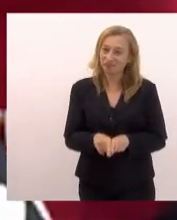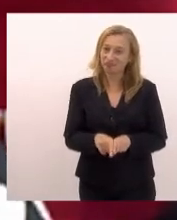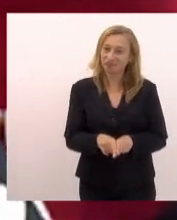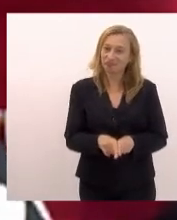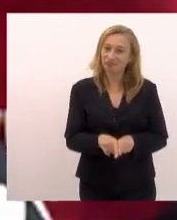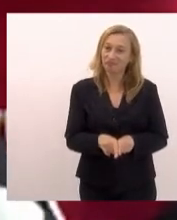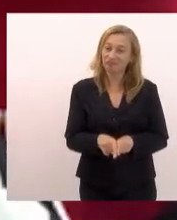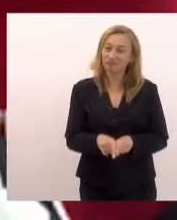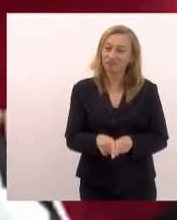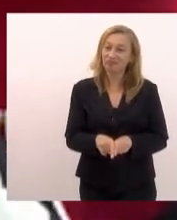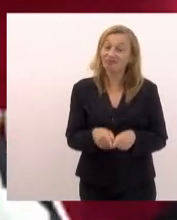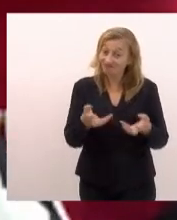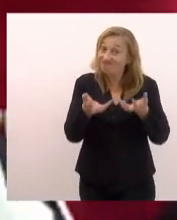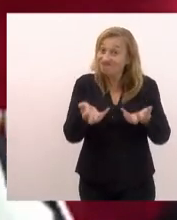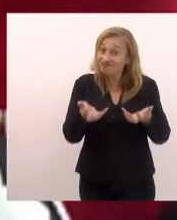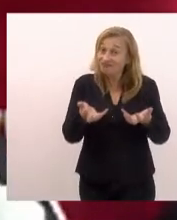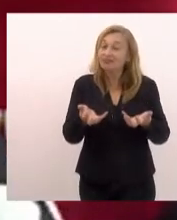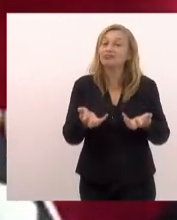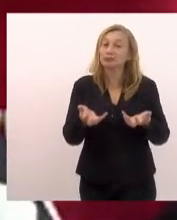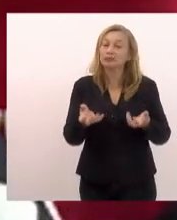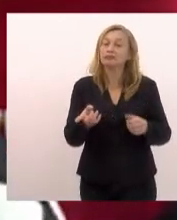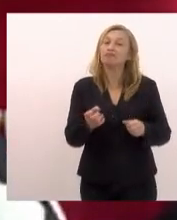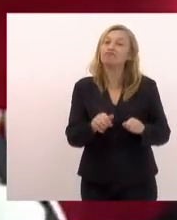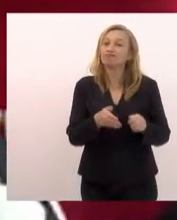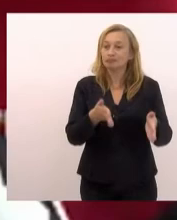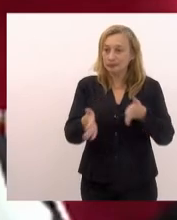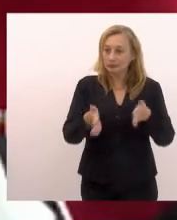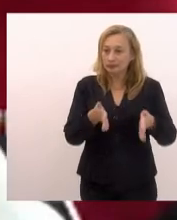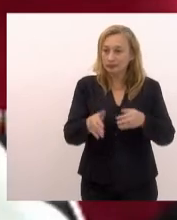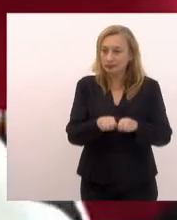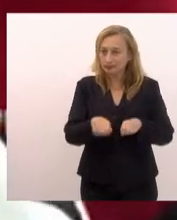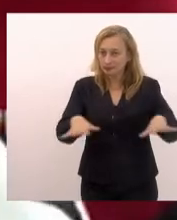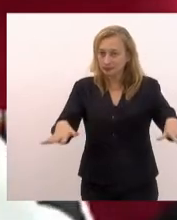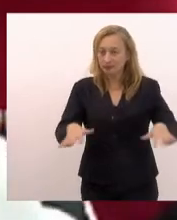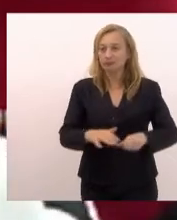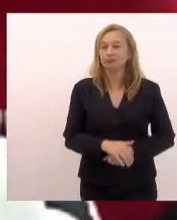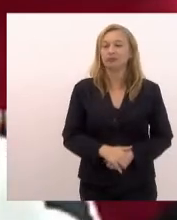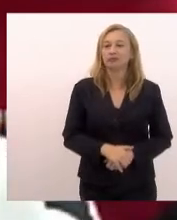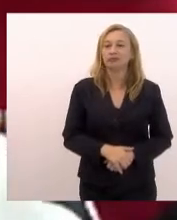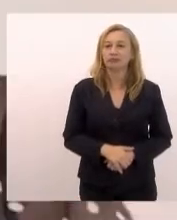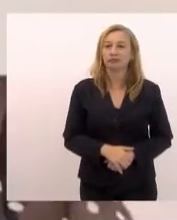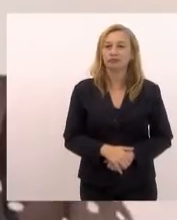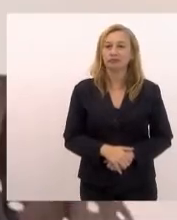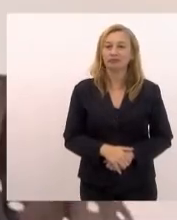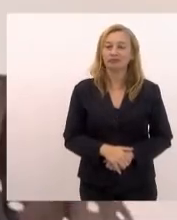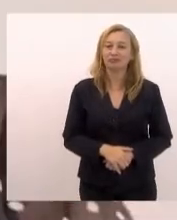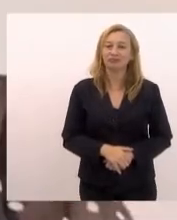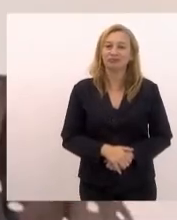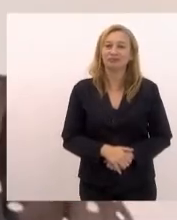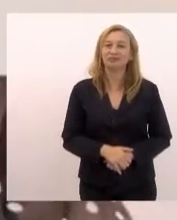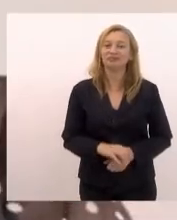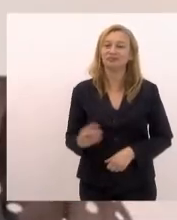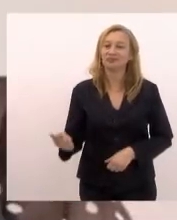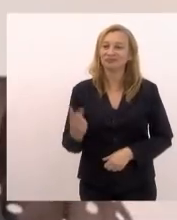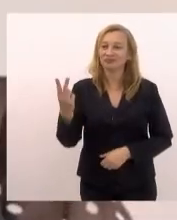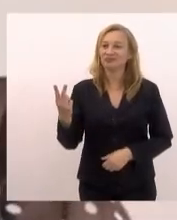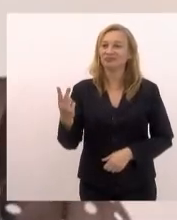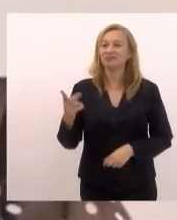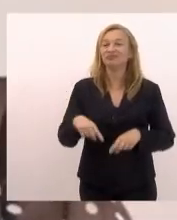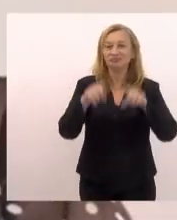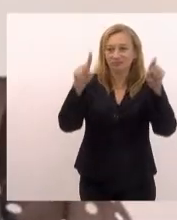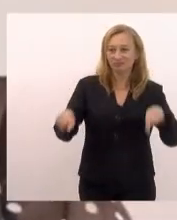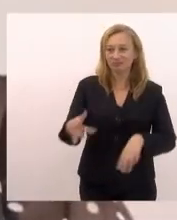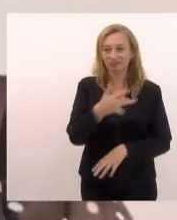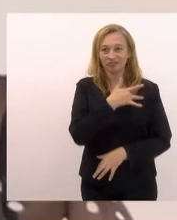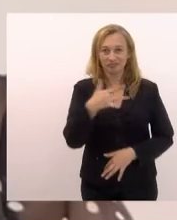se queremos, né, em tempos de pandemia, relembrar que a valorização dos servidores da